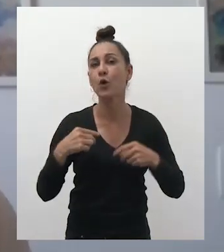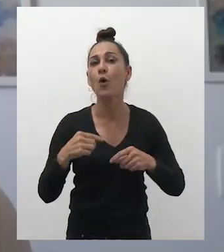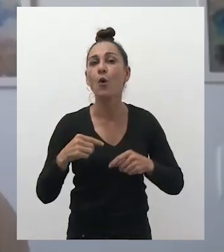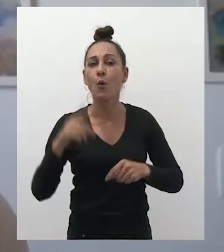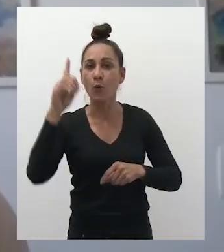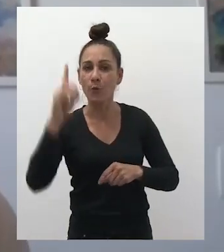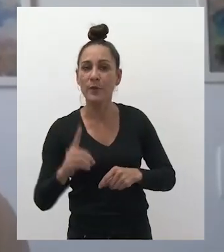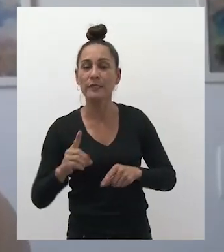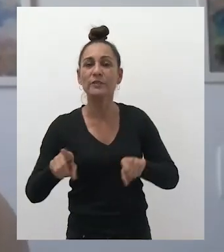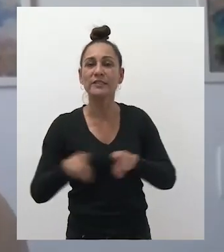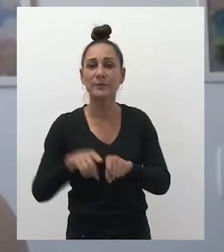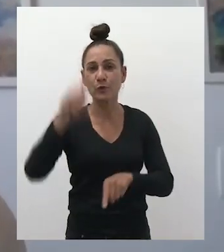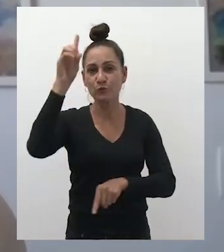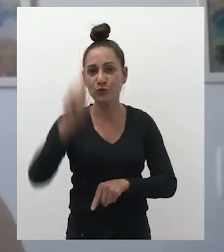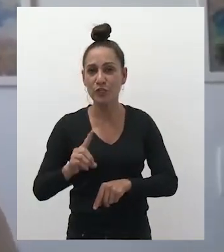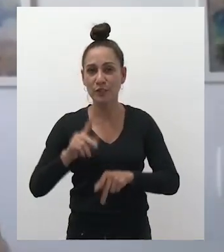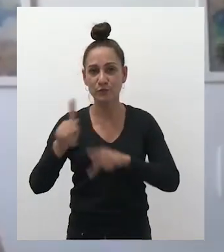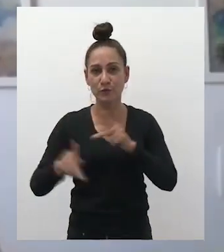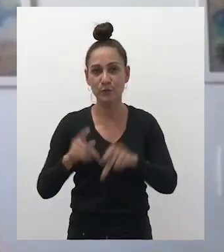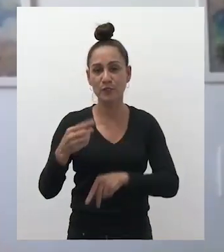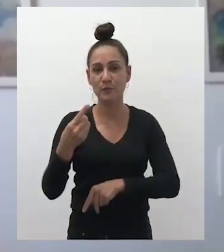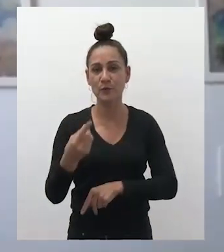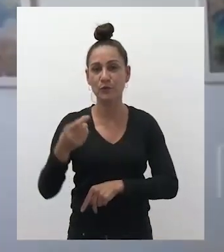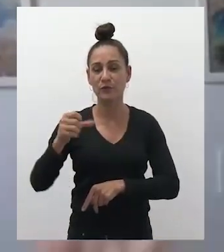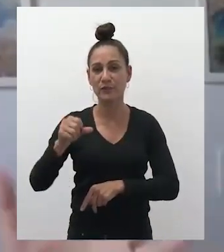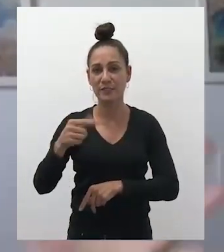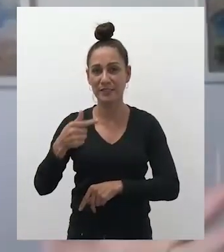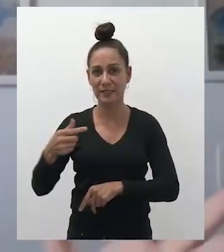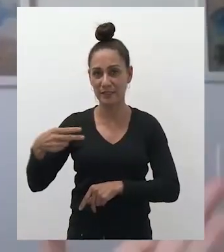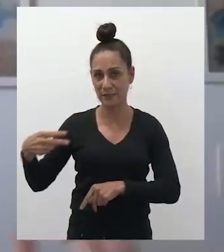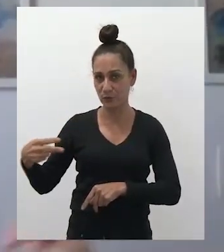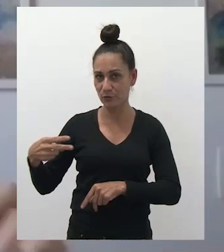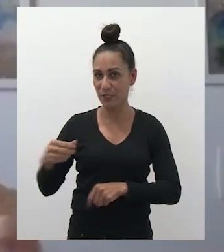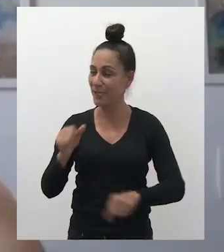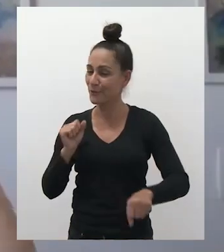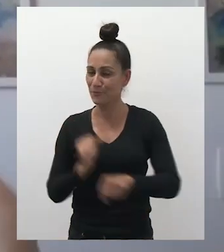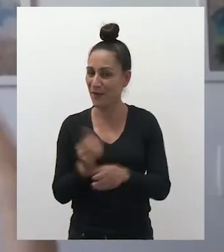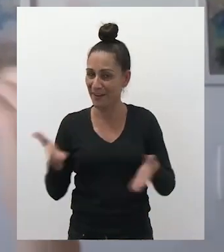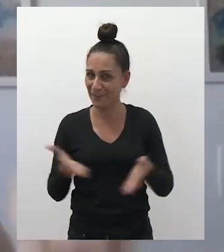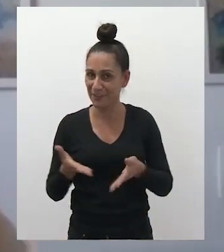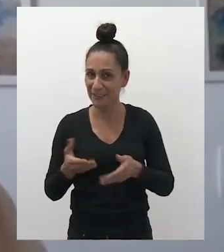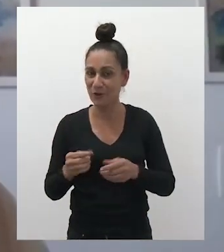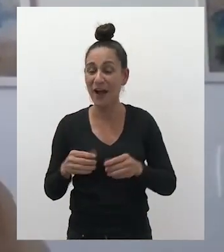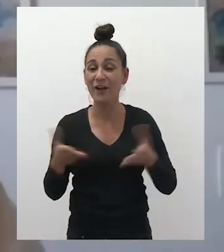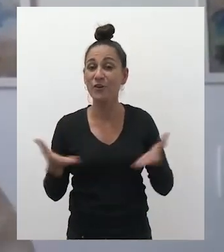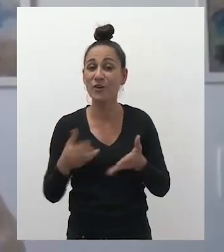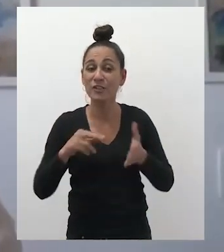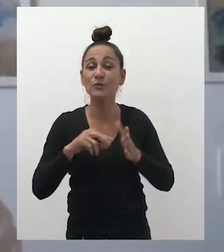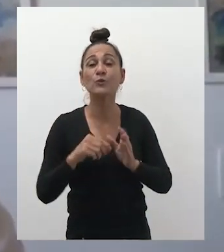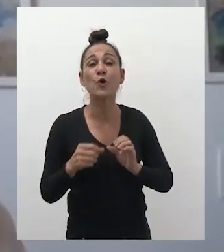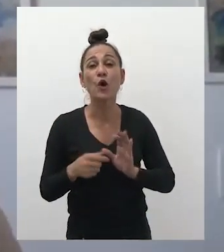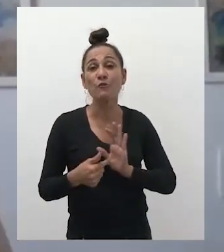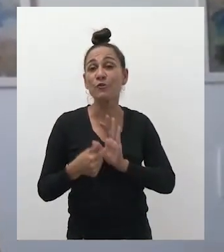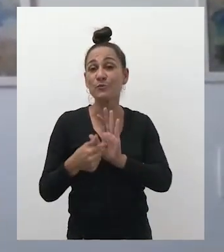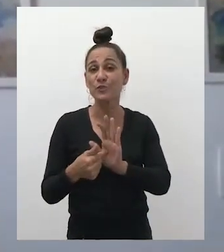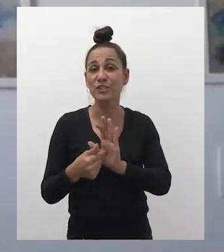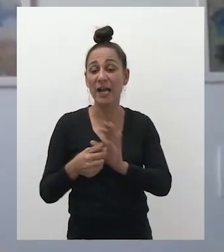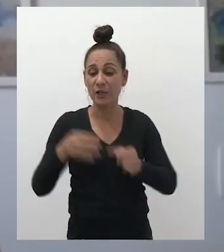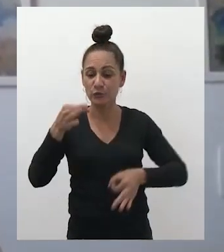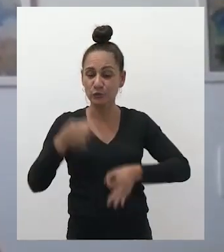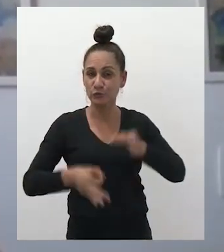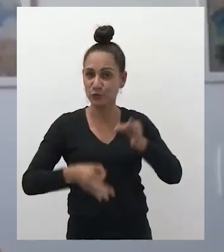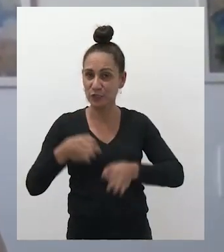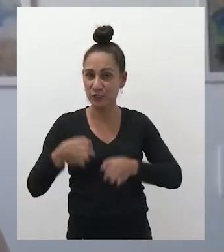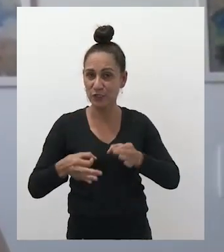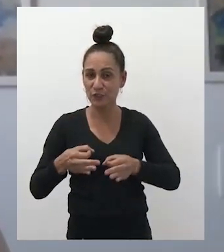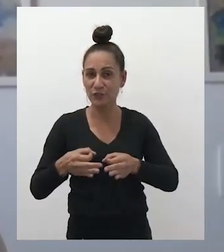povos, em 1972. Não para por aí, agora sentido mais jurídico. Nós temos a Declaração sobre